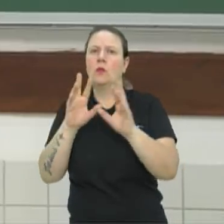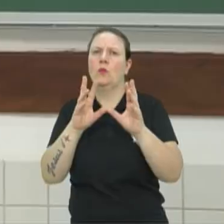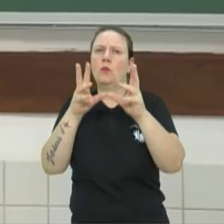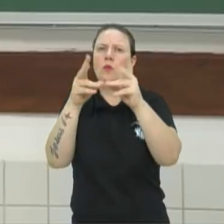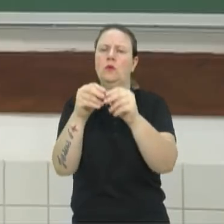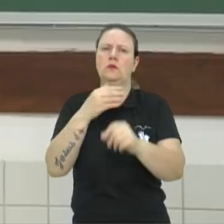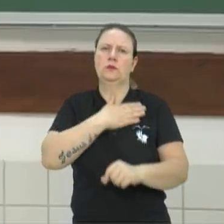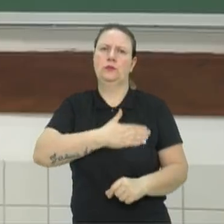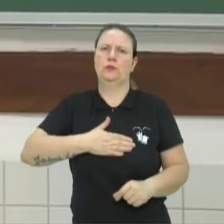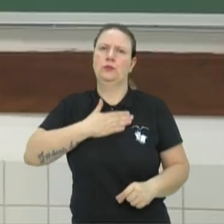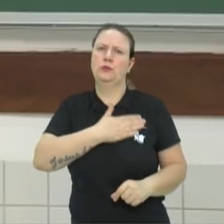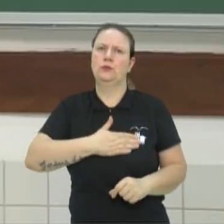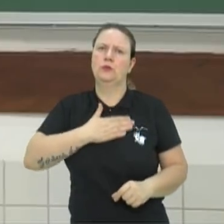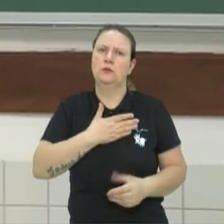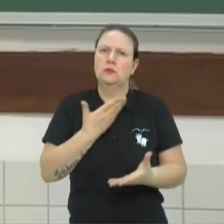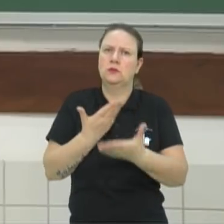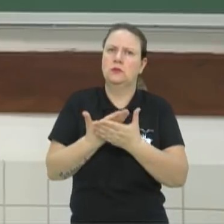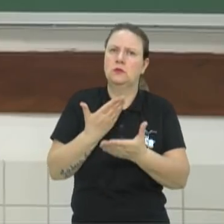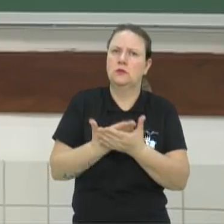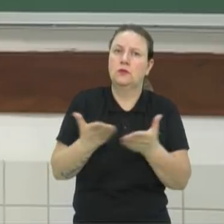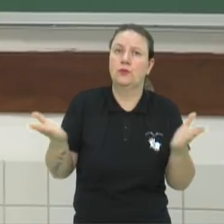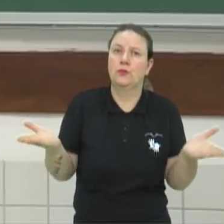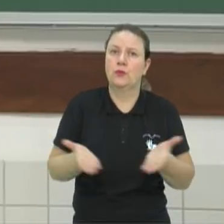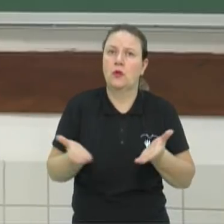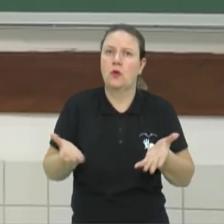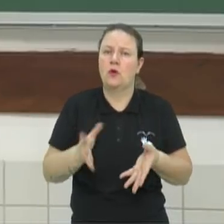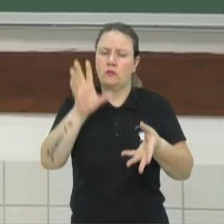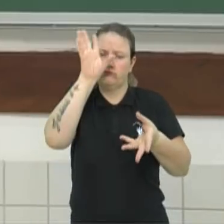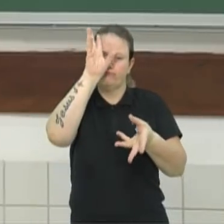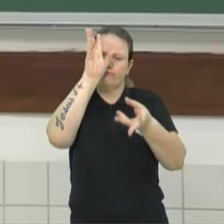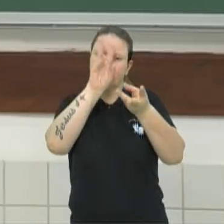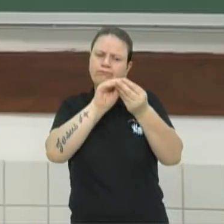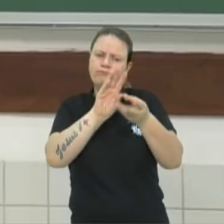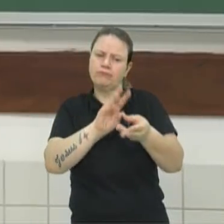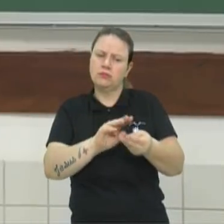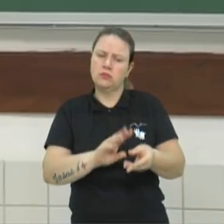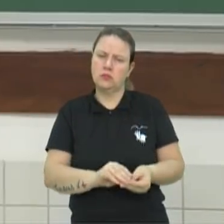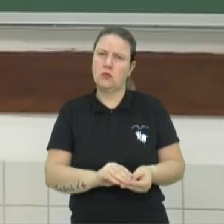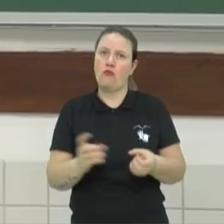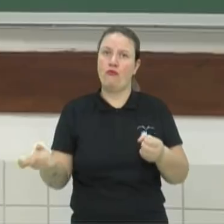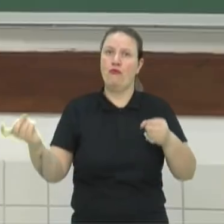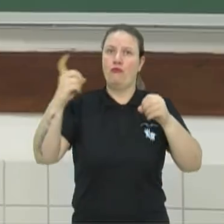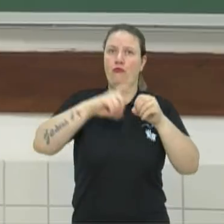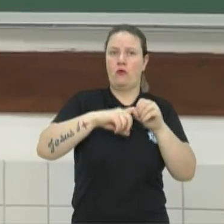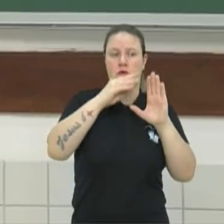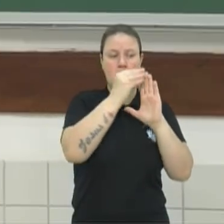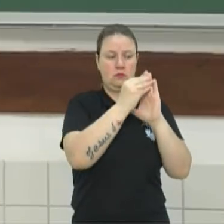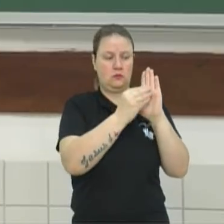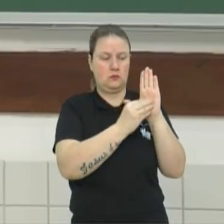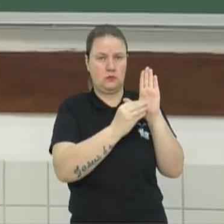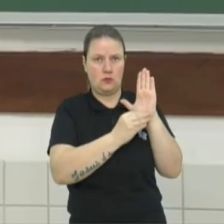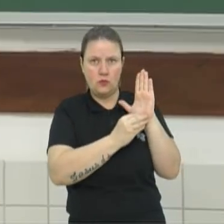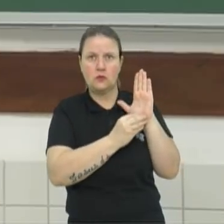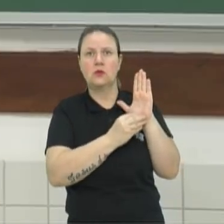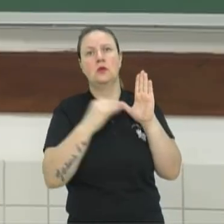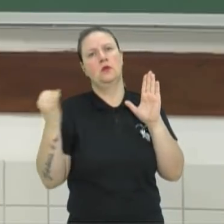hoje. Revisem esse conteúdo. Esse conteúdo é importante para a aprendizagem de vocês.